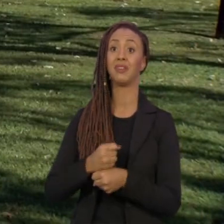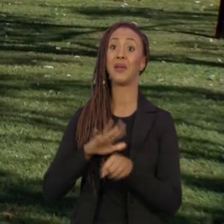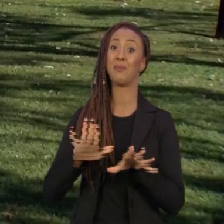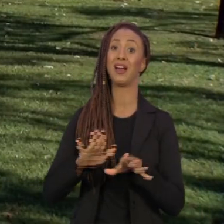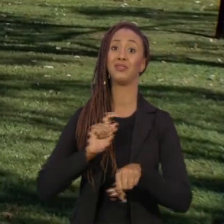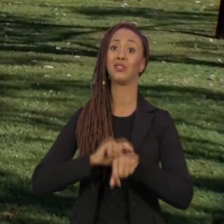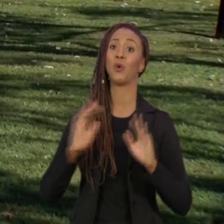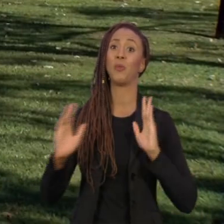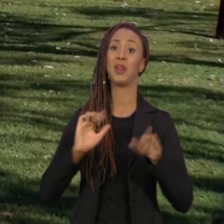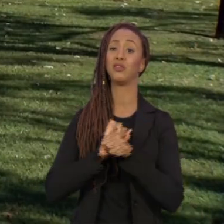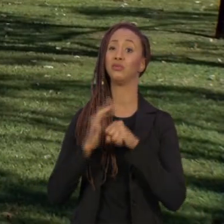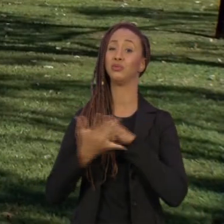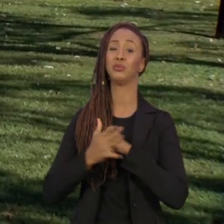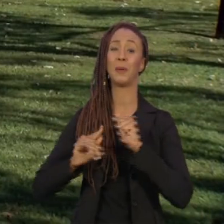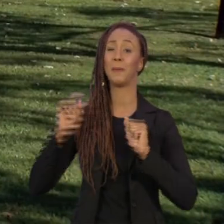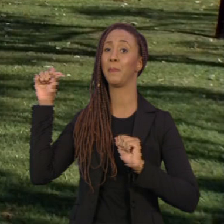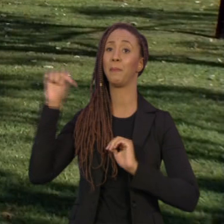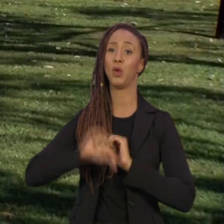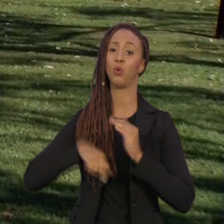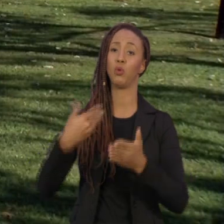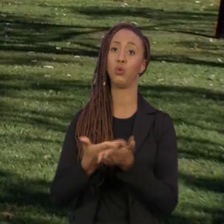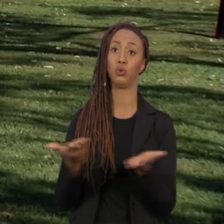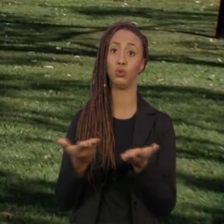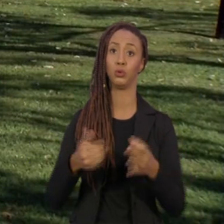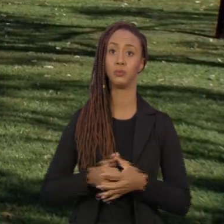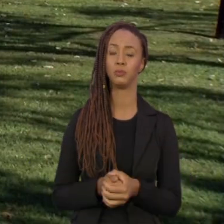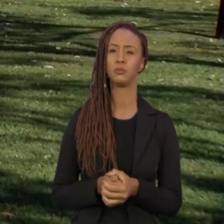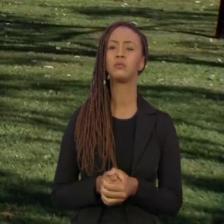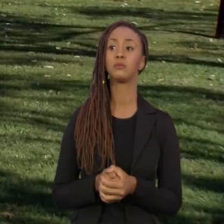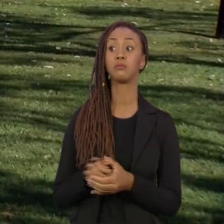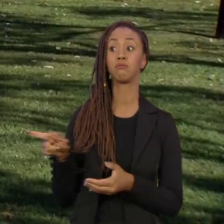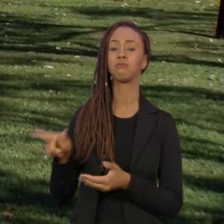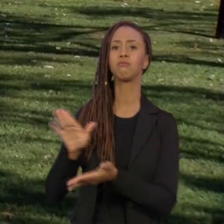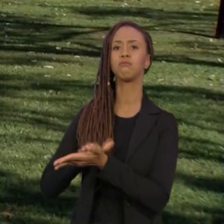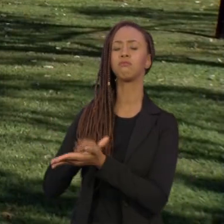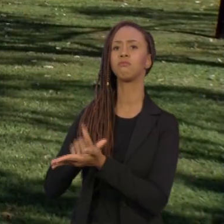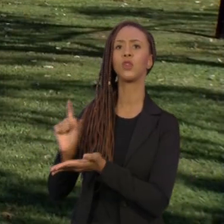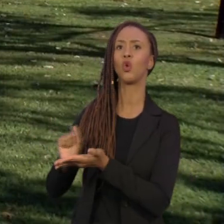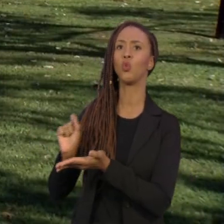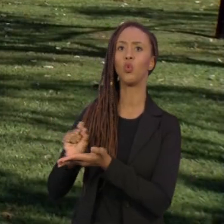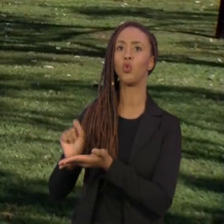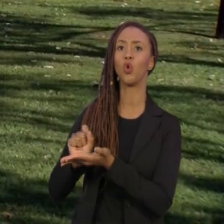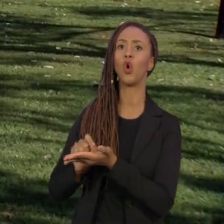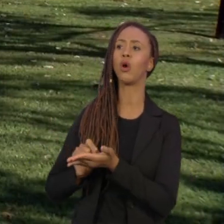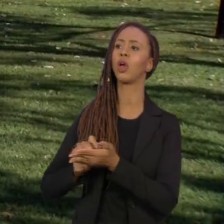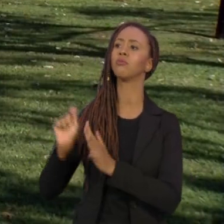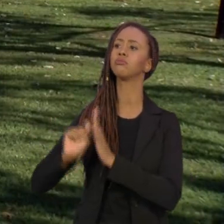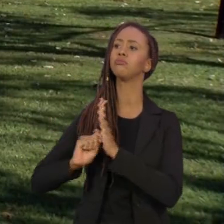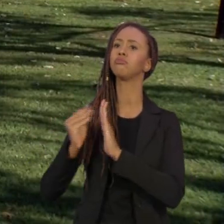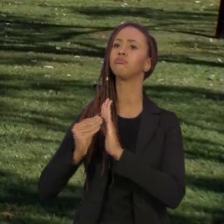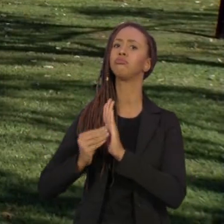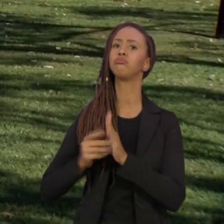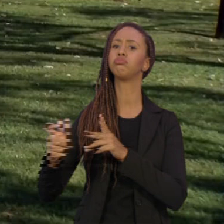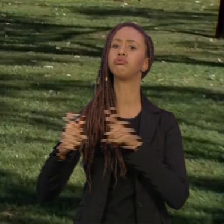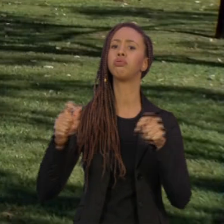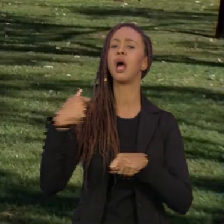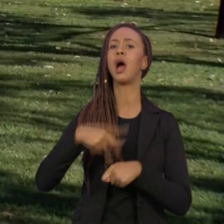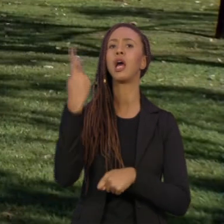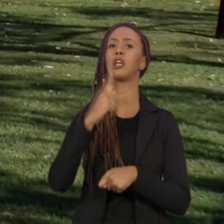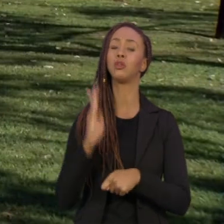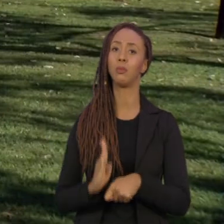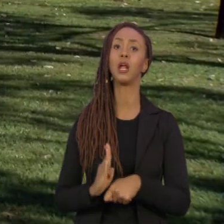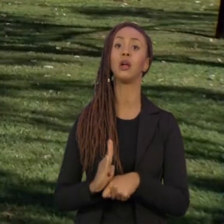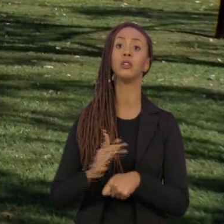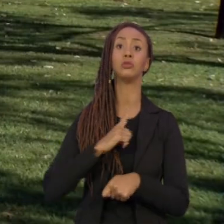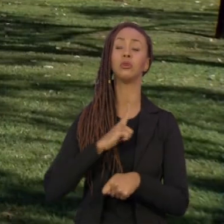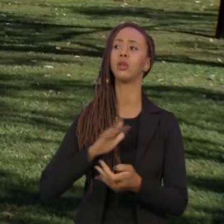mais aguda registrada até agora. Ele deve ser cobrado pela demora no calendário de imunização no Brasil. Nos